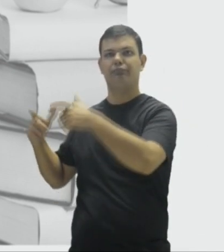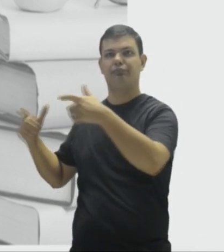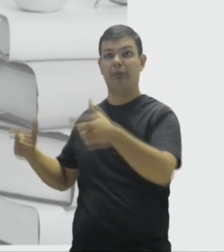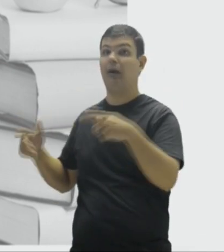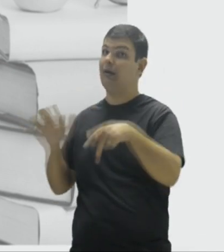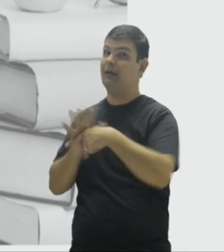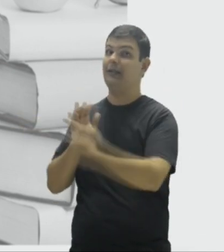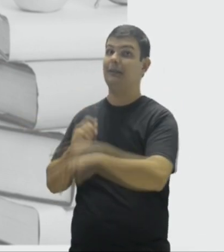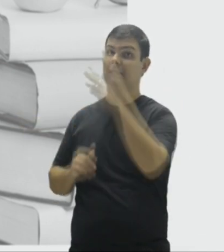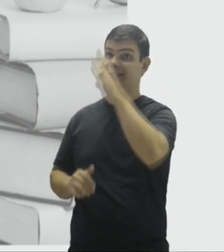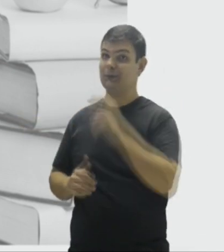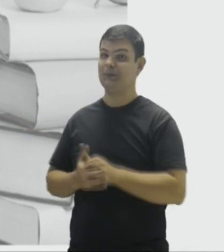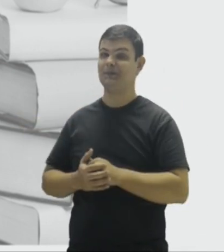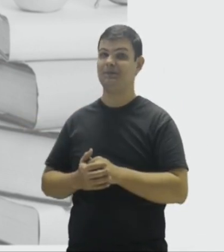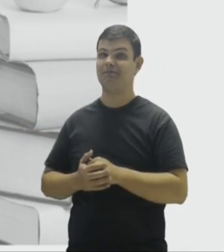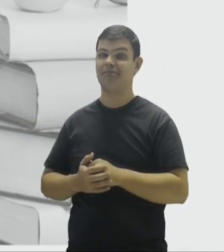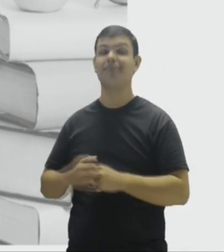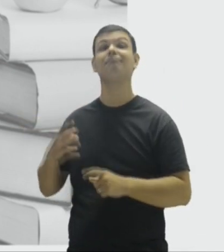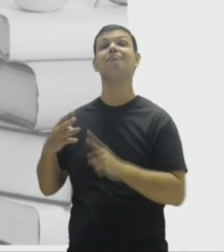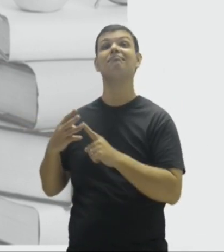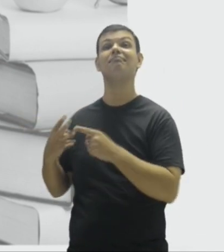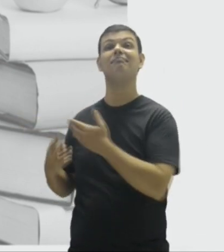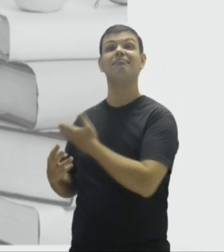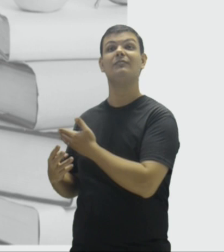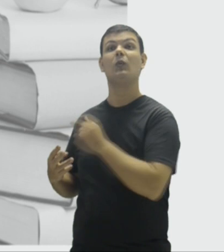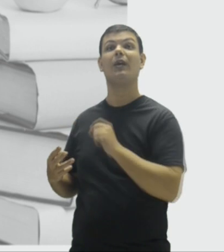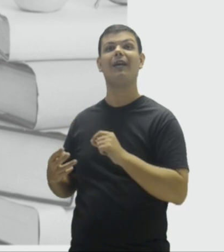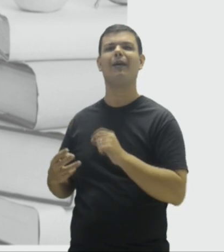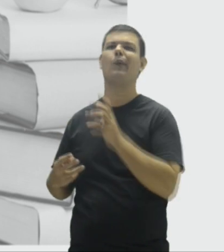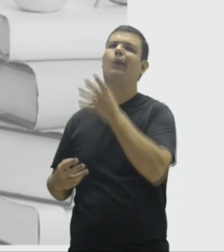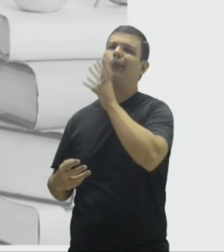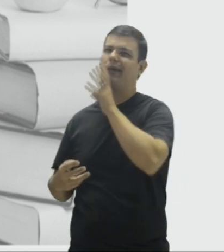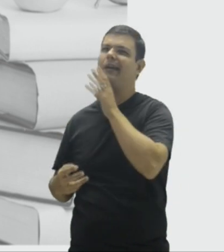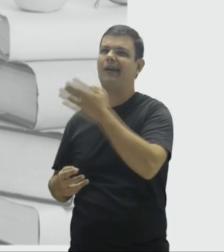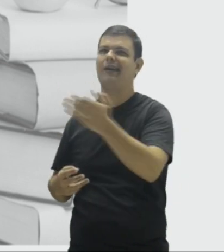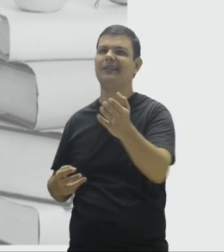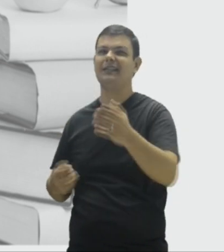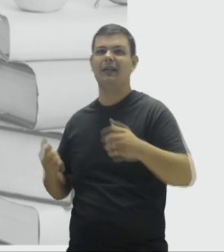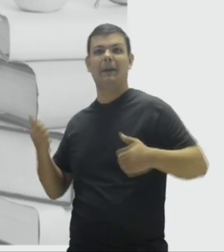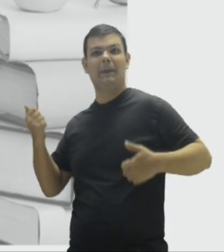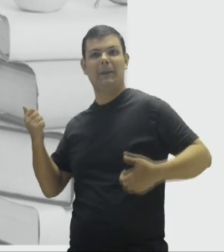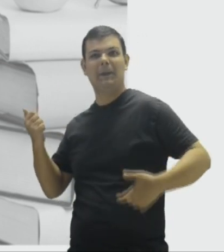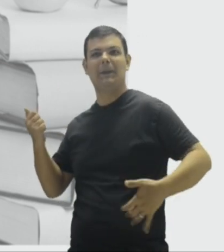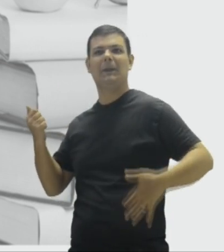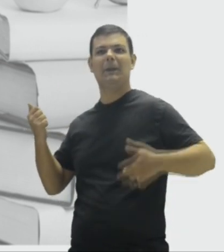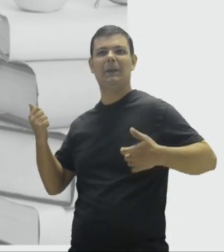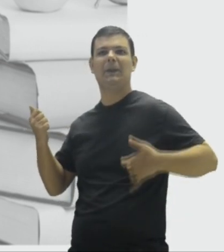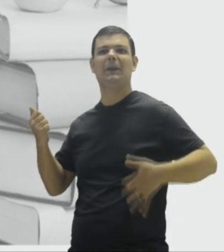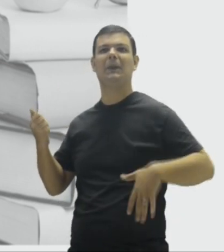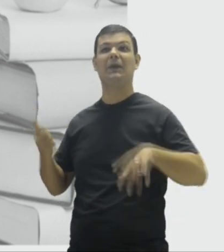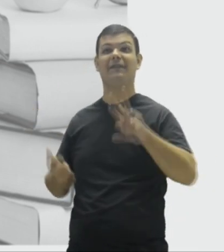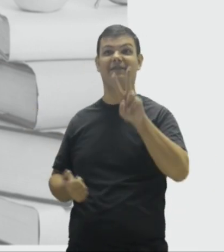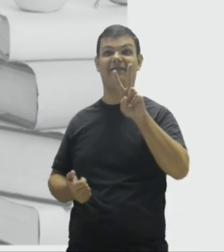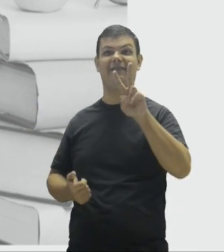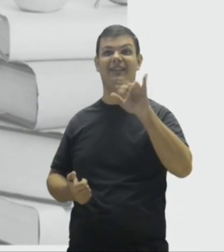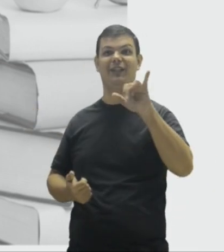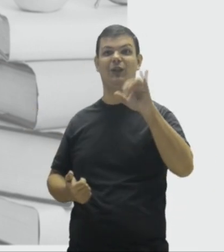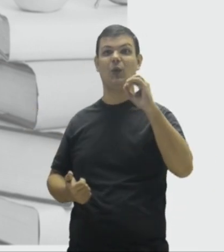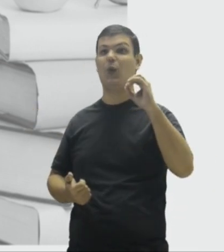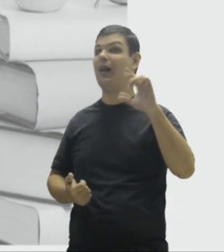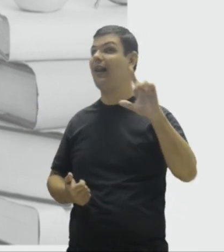Brasil. E por último nós temos um instrumento muito conhecido que é o violão. Mas o violão,